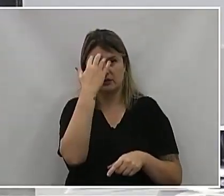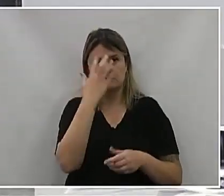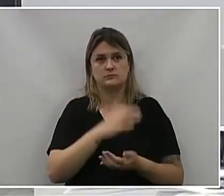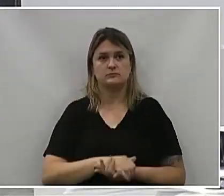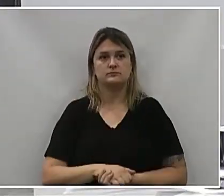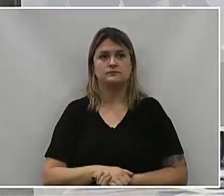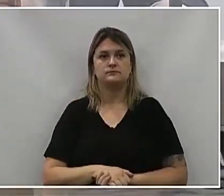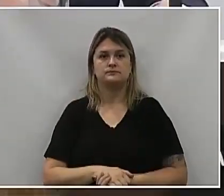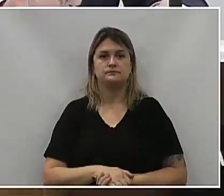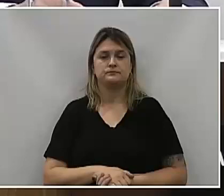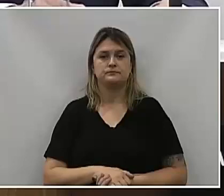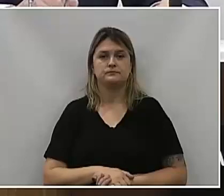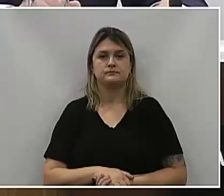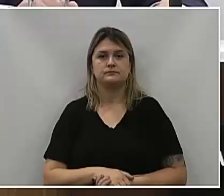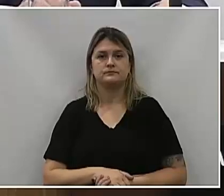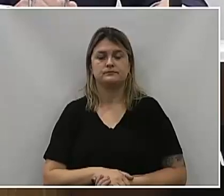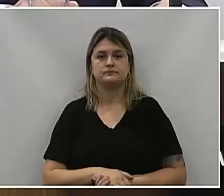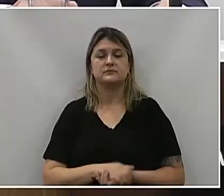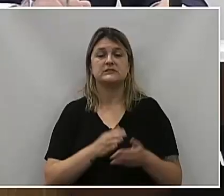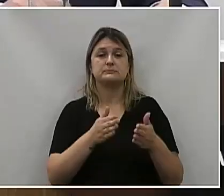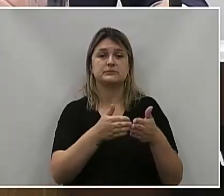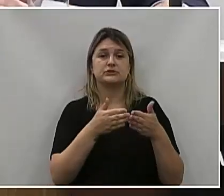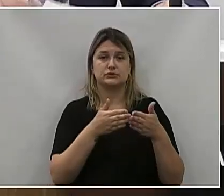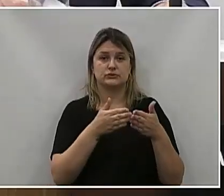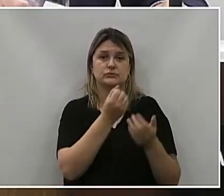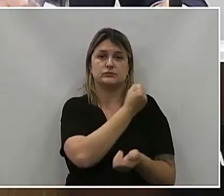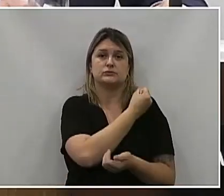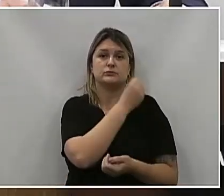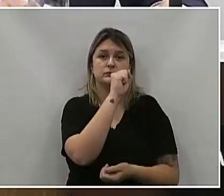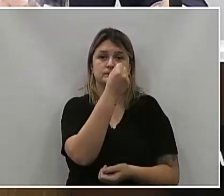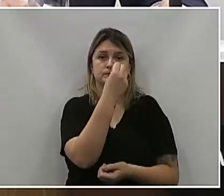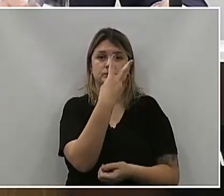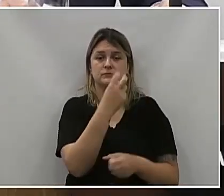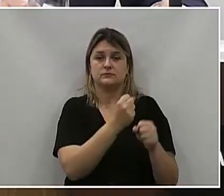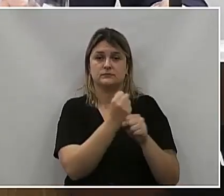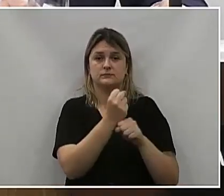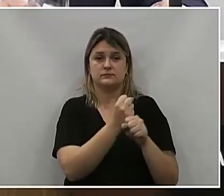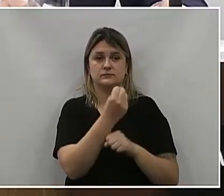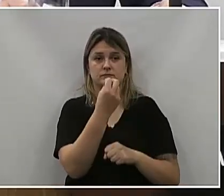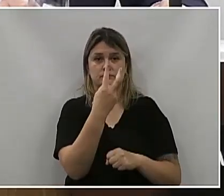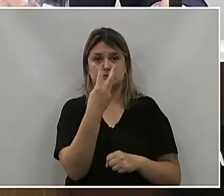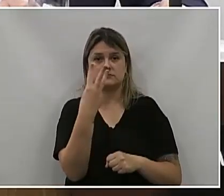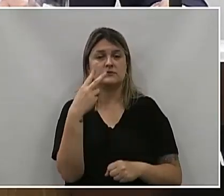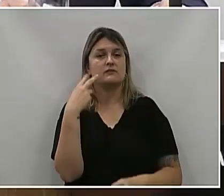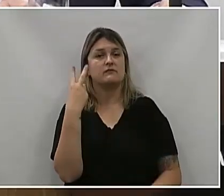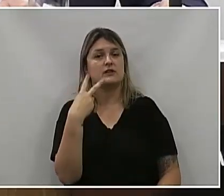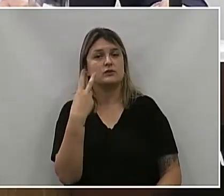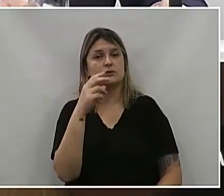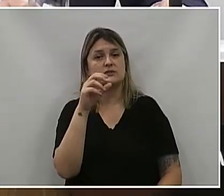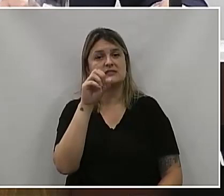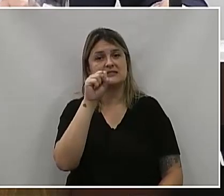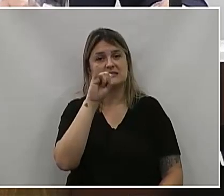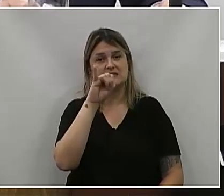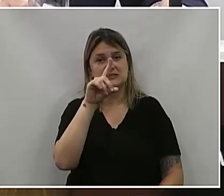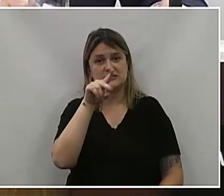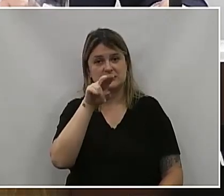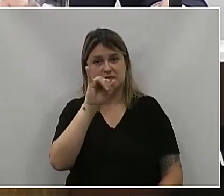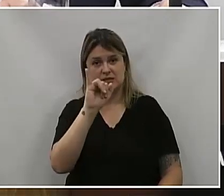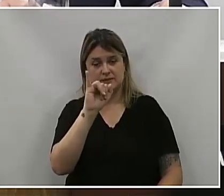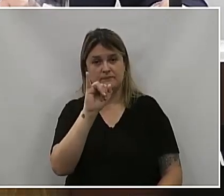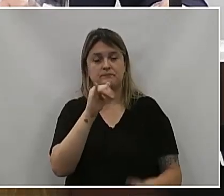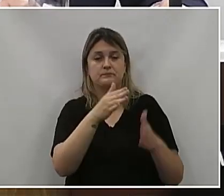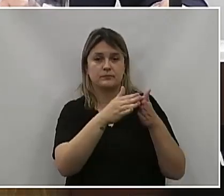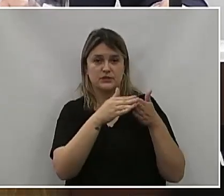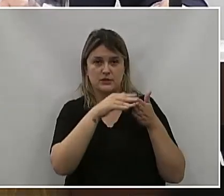Thaís Biberba. Requerimentos. Número 82 de 2023, do vereador Sidney Lorenzini. Ao Poder